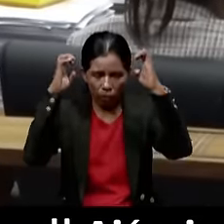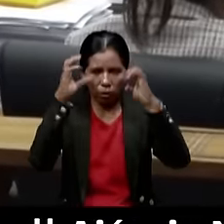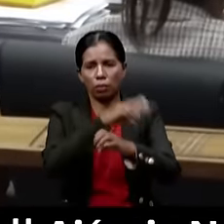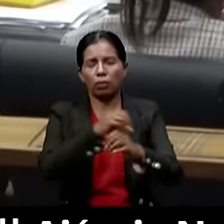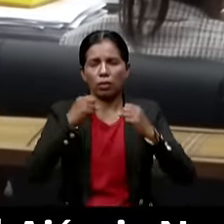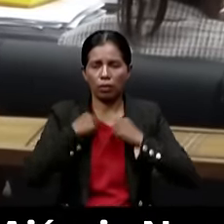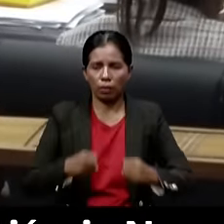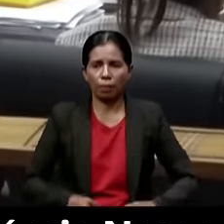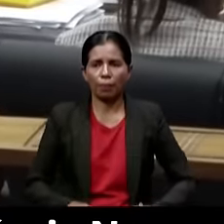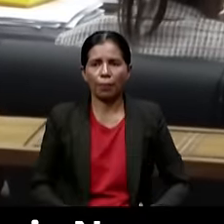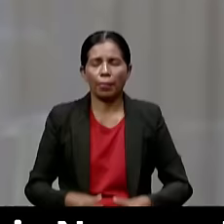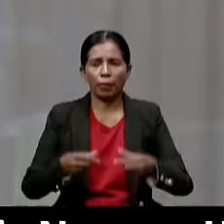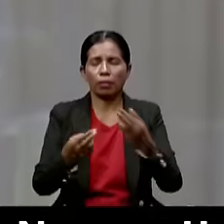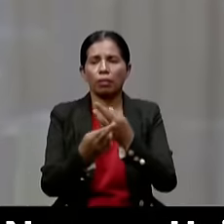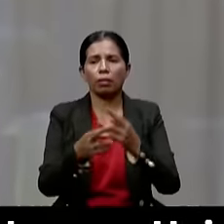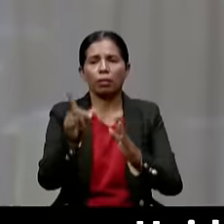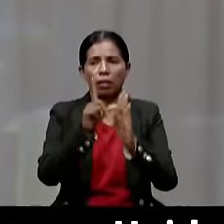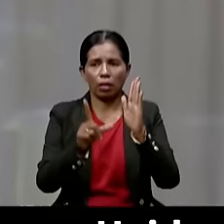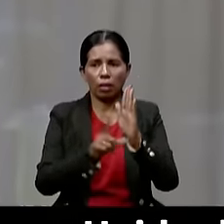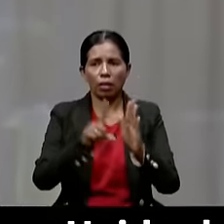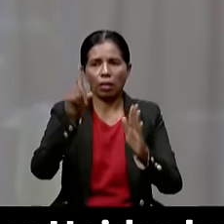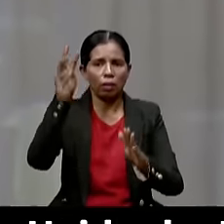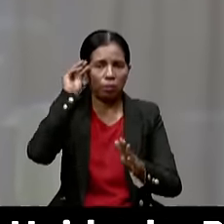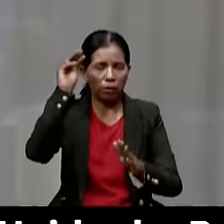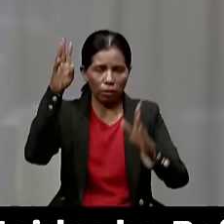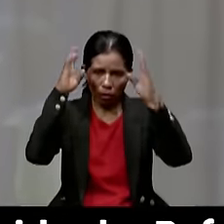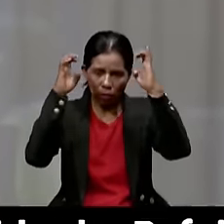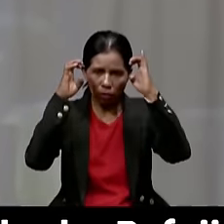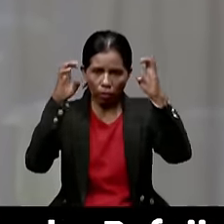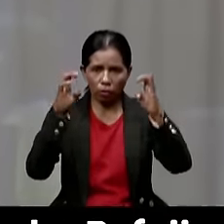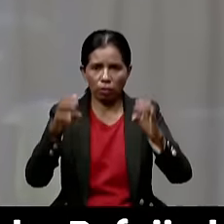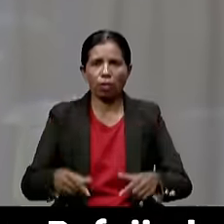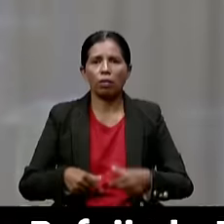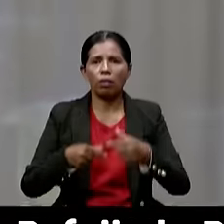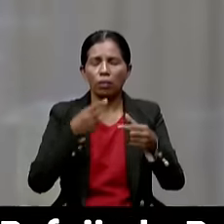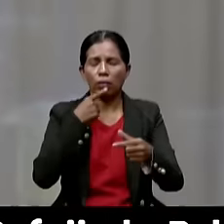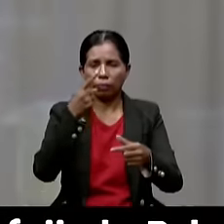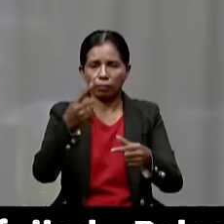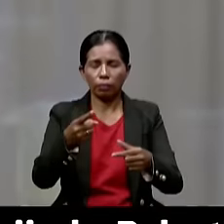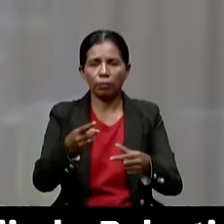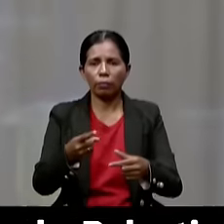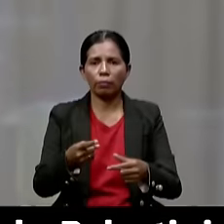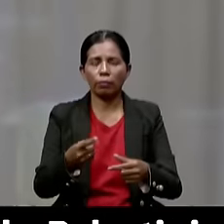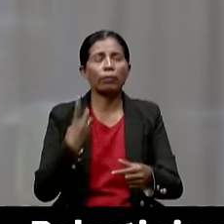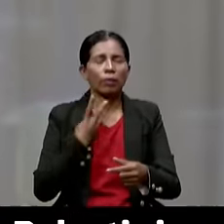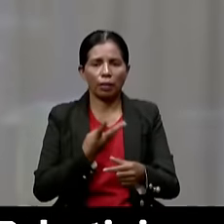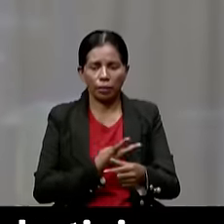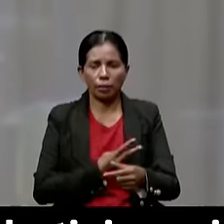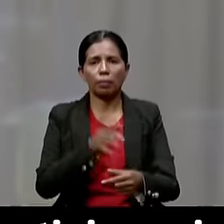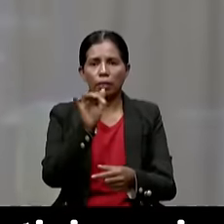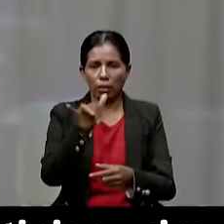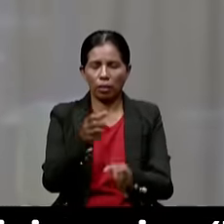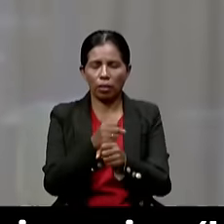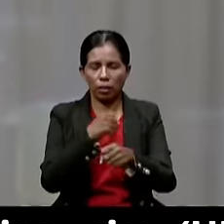saúde quando em kona ba resolução ida ministério educação ne ponto ruan ita tete hela dihan ita mos concorra to